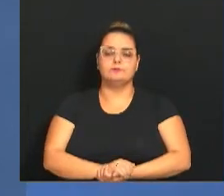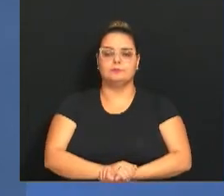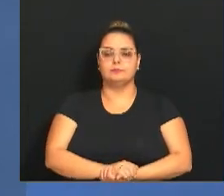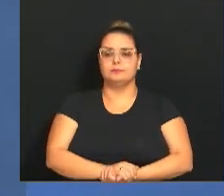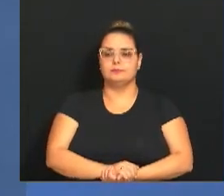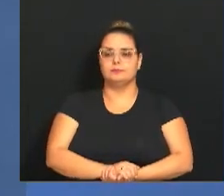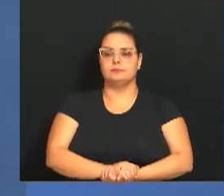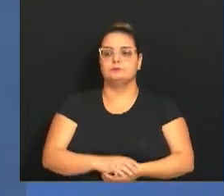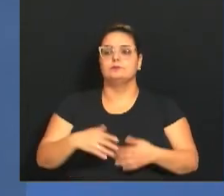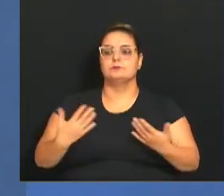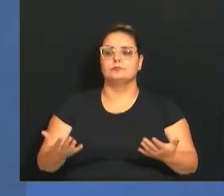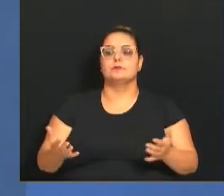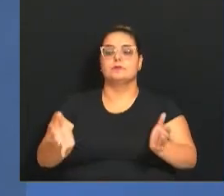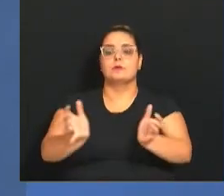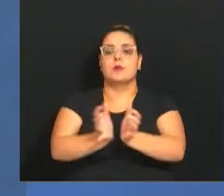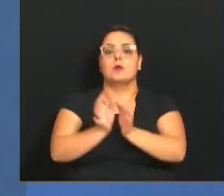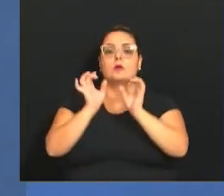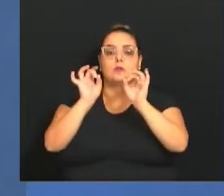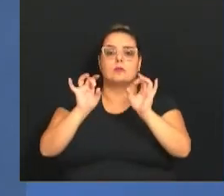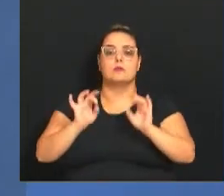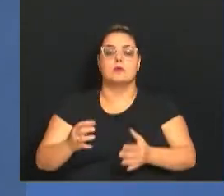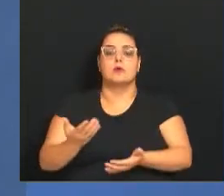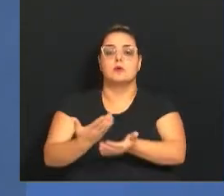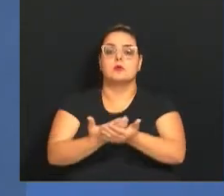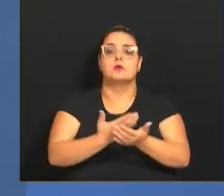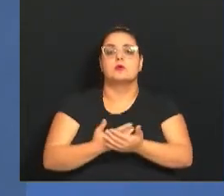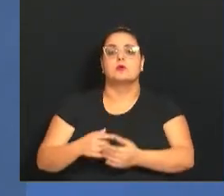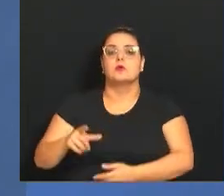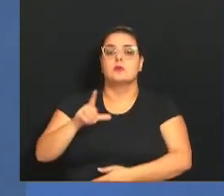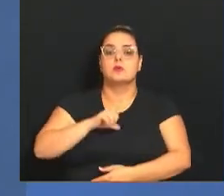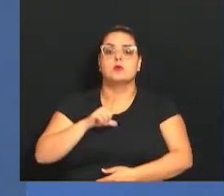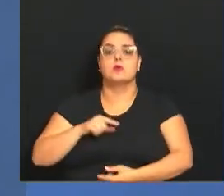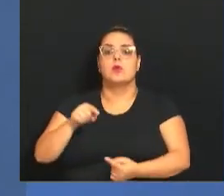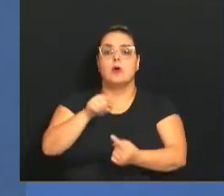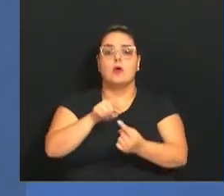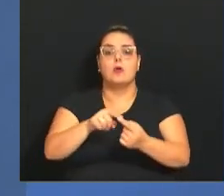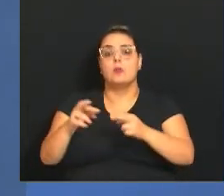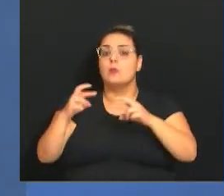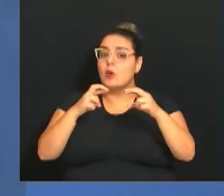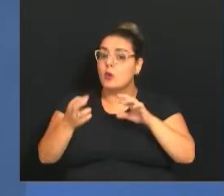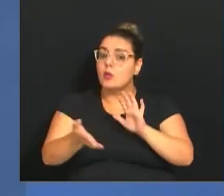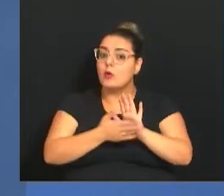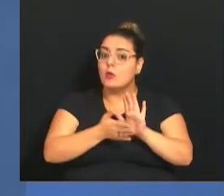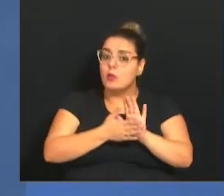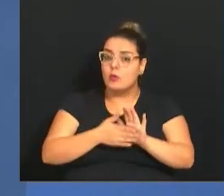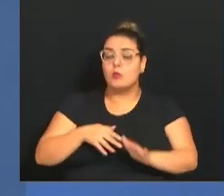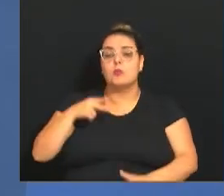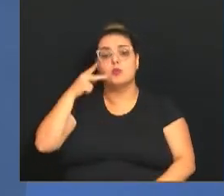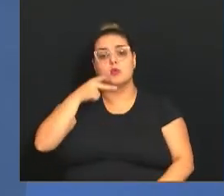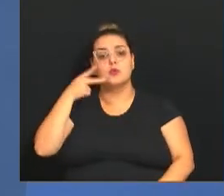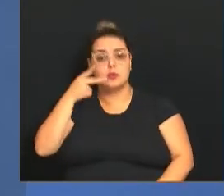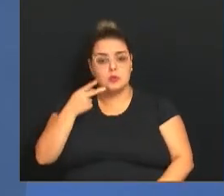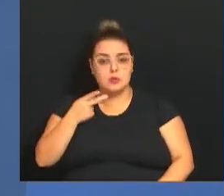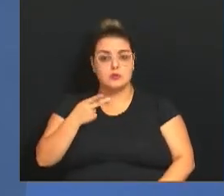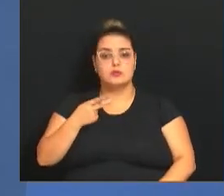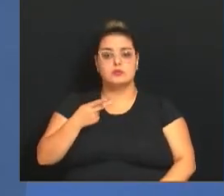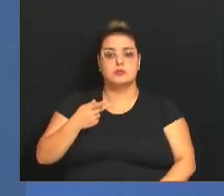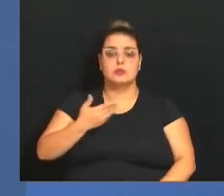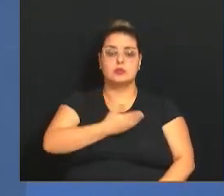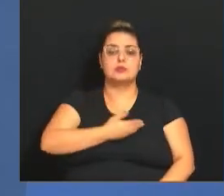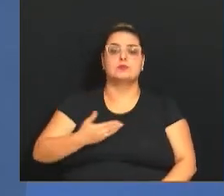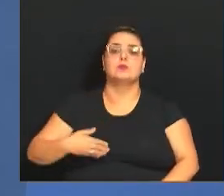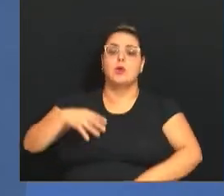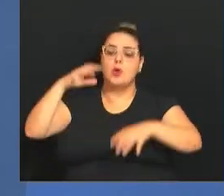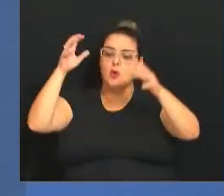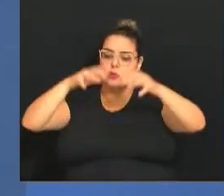E a Comissão Especial de Estudos, que tem o objetivo de analisar e propor políticas públicas para o combate de alagamentos